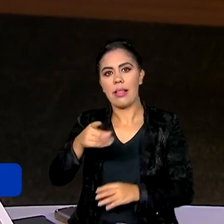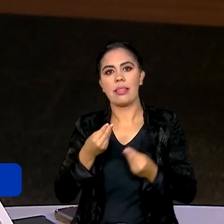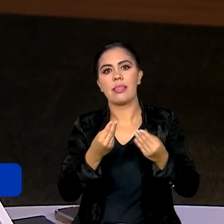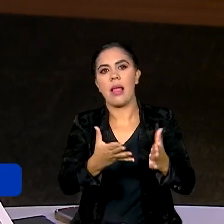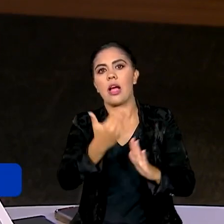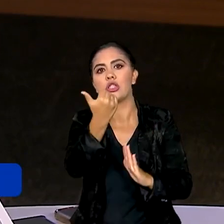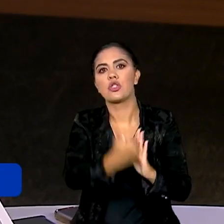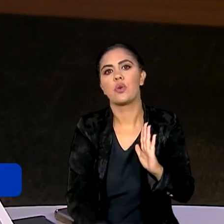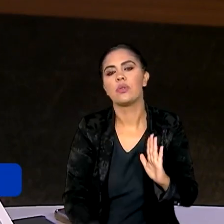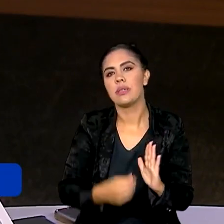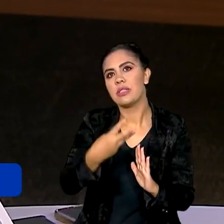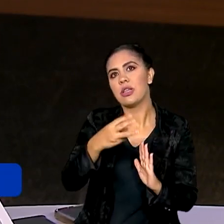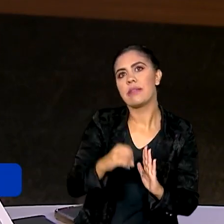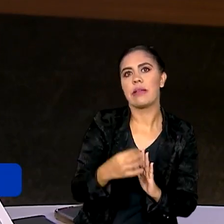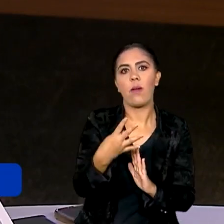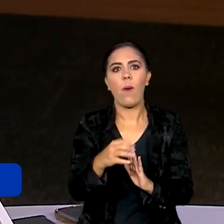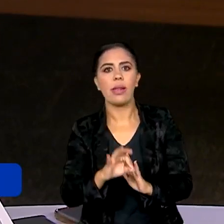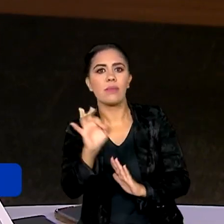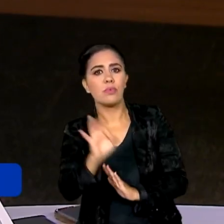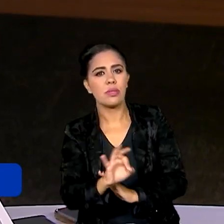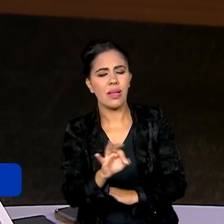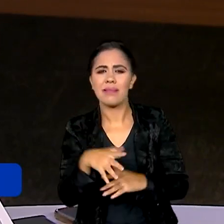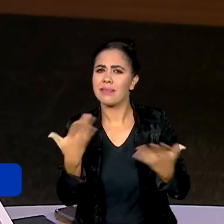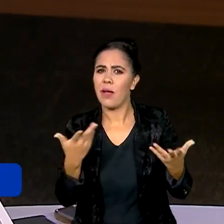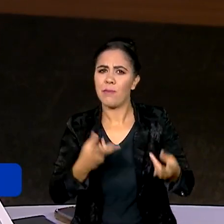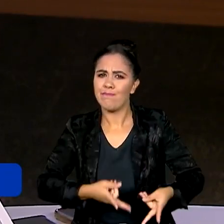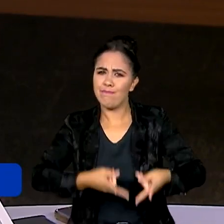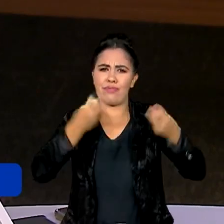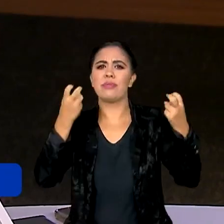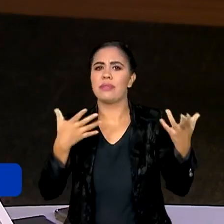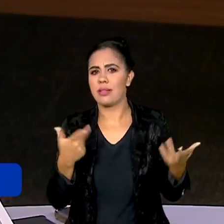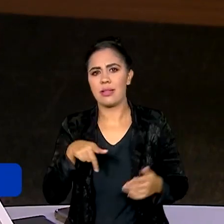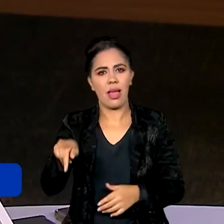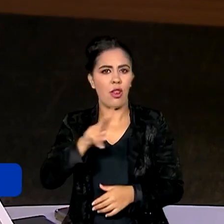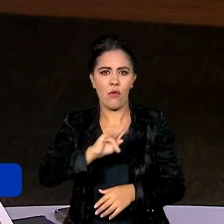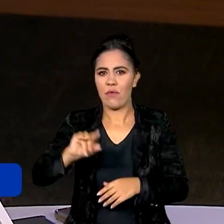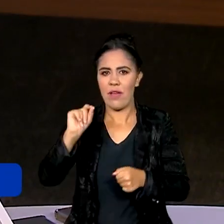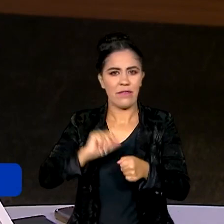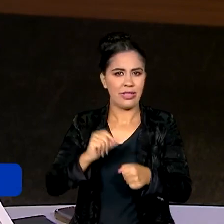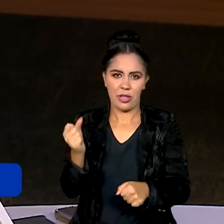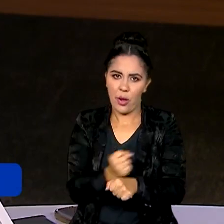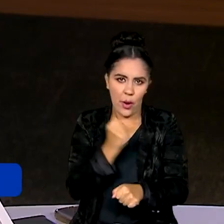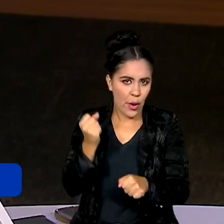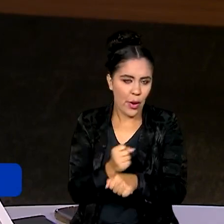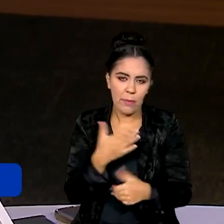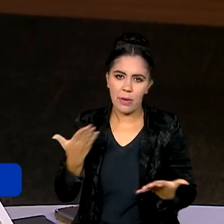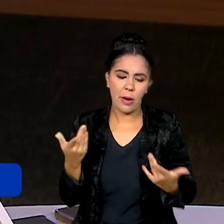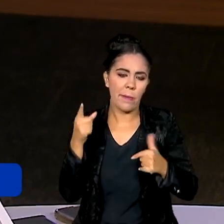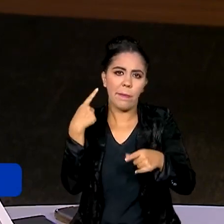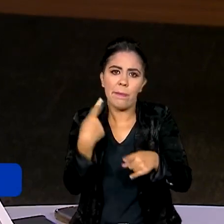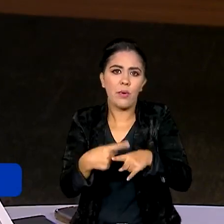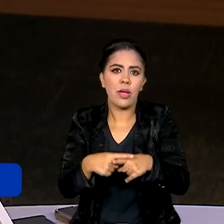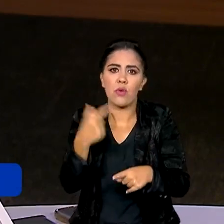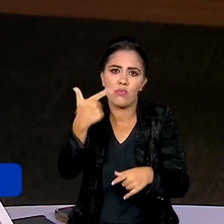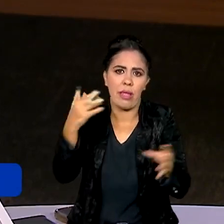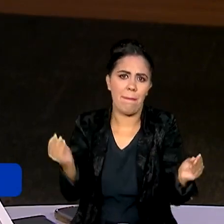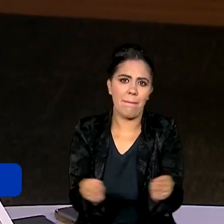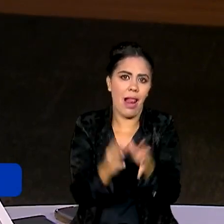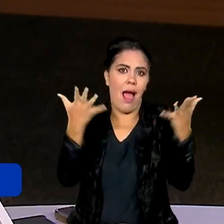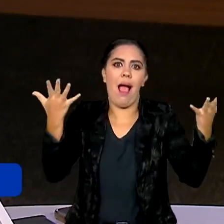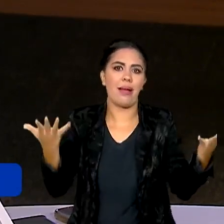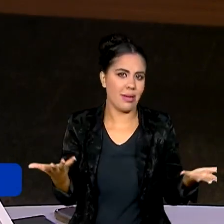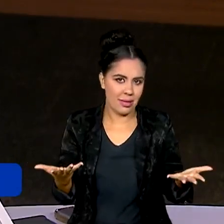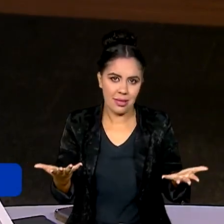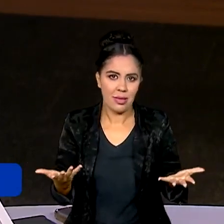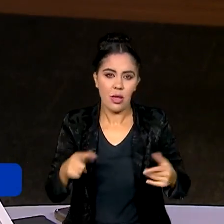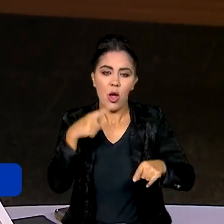de 40%. Então é nítido que ela não vai executar aquela obra, porque não há milagre a fazer. Você